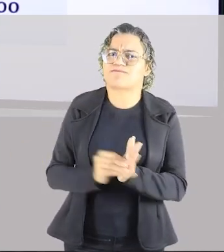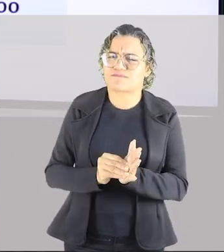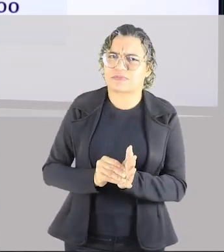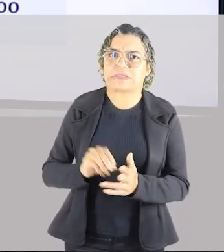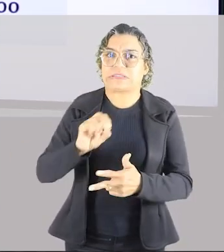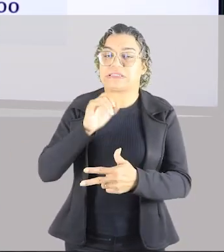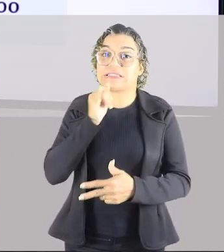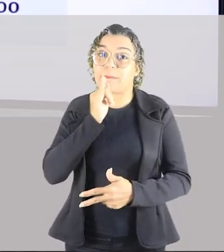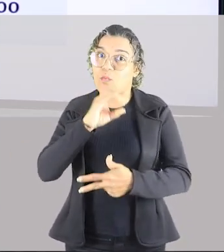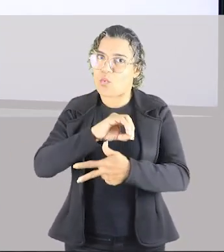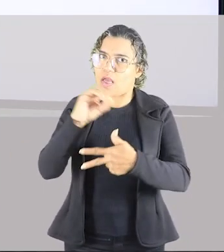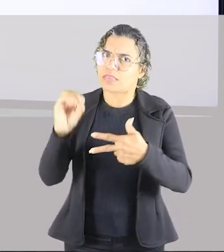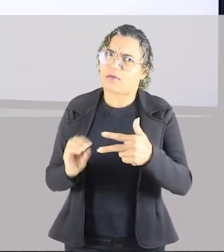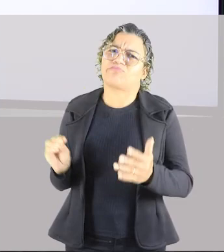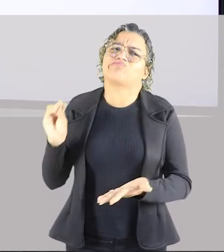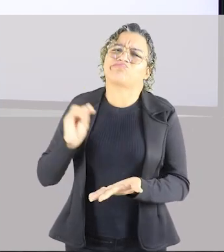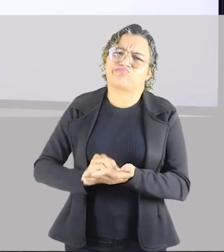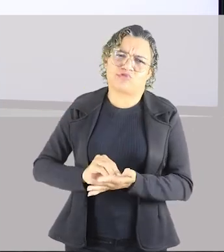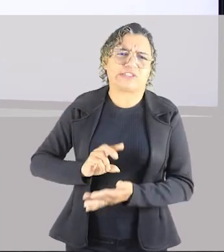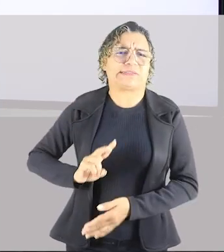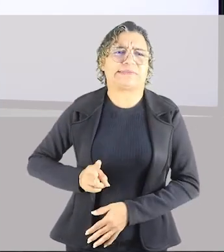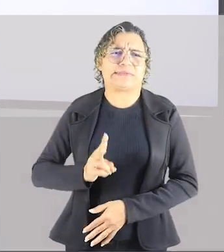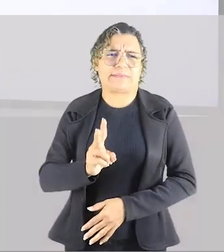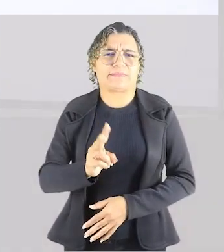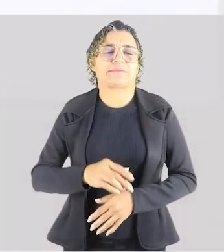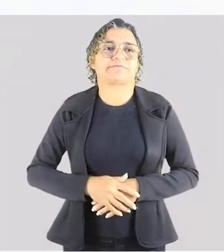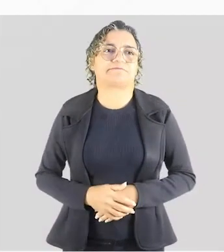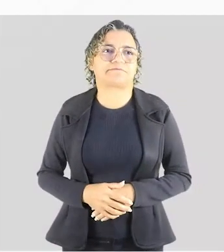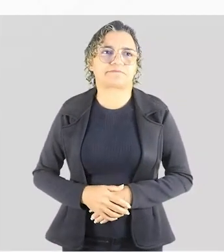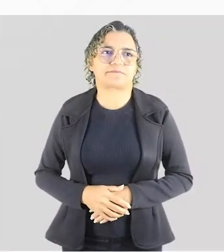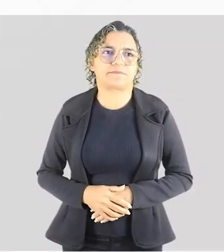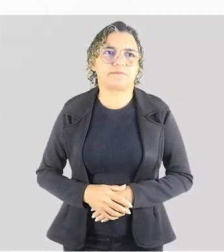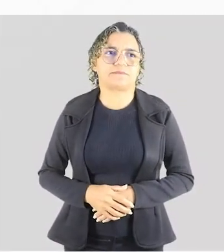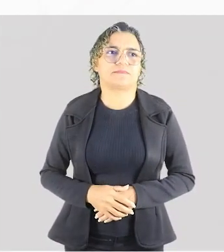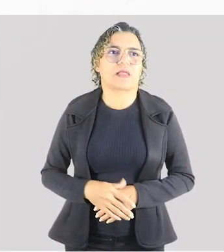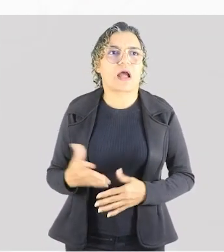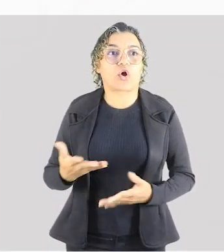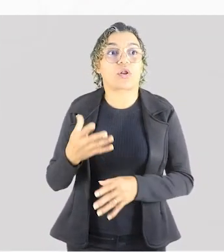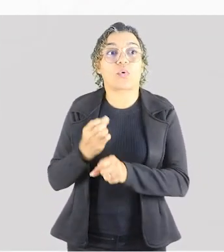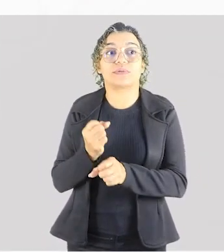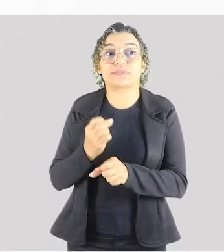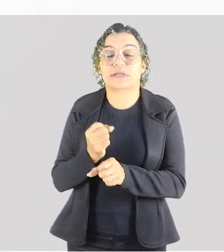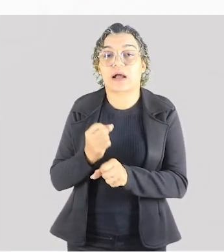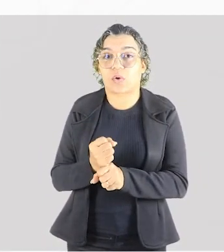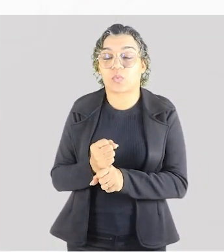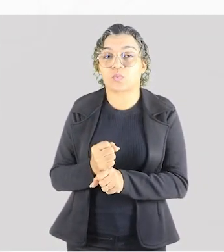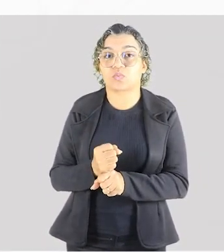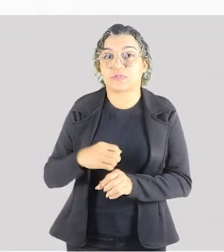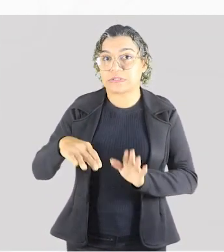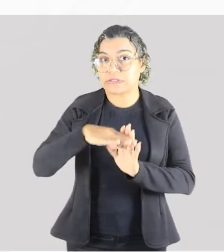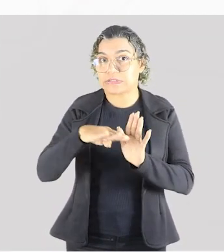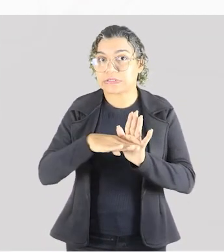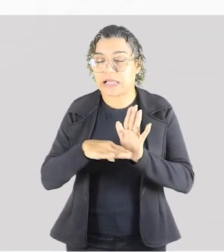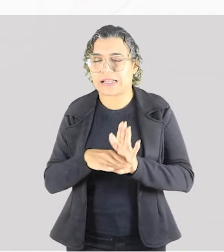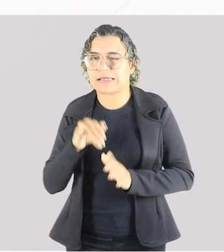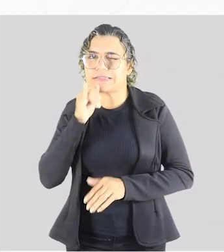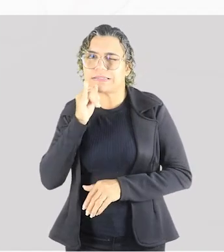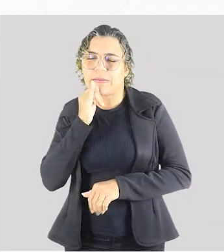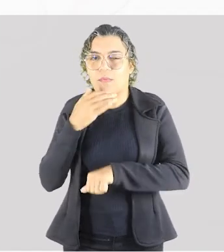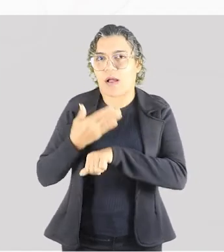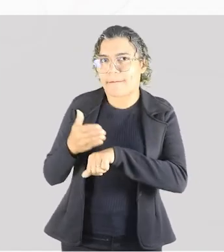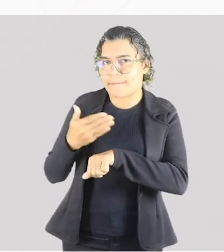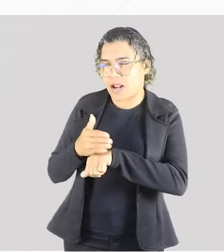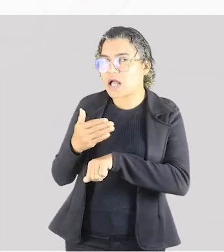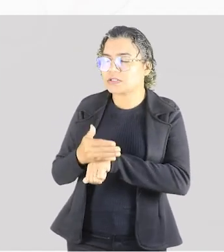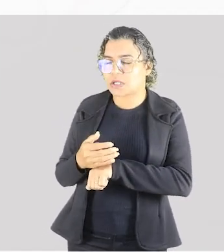Enem, por exemplo, tá? Vamos falar sobre o famoso cálculo de escala, que é o que eu retomo na prática, né? O que eu